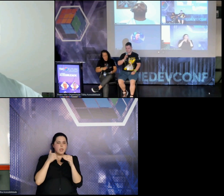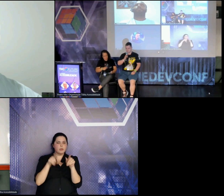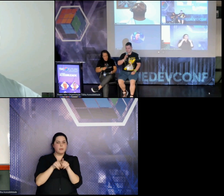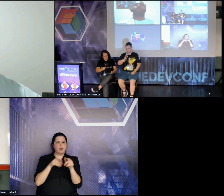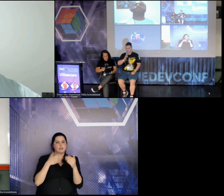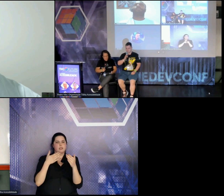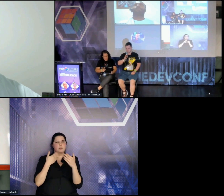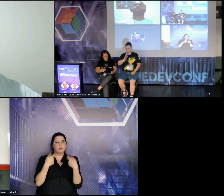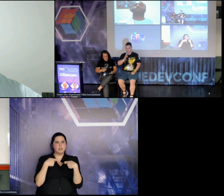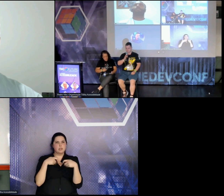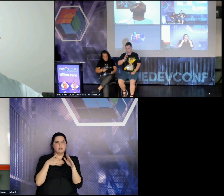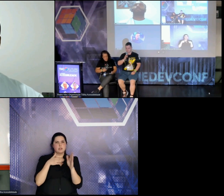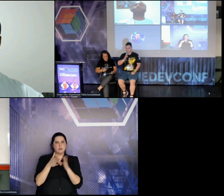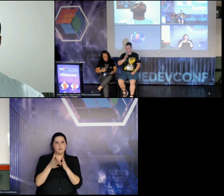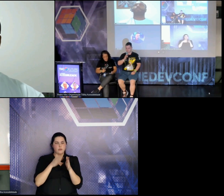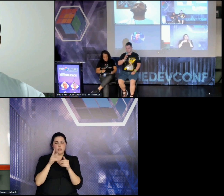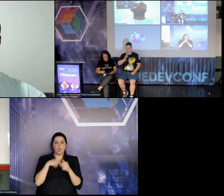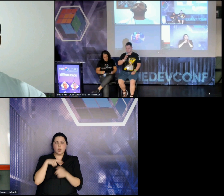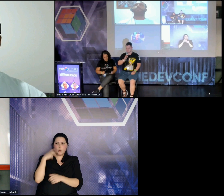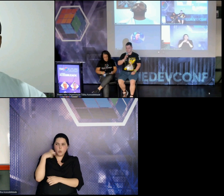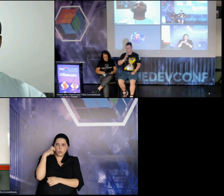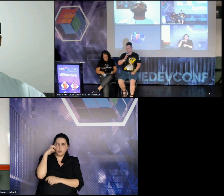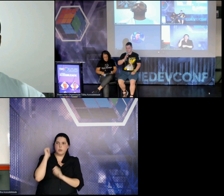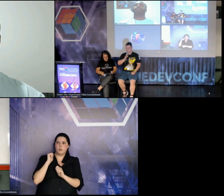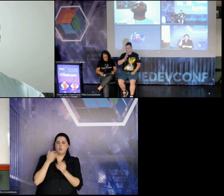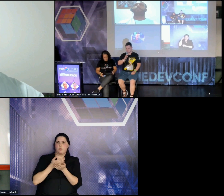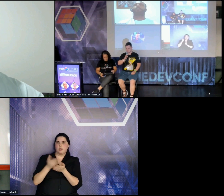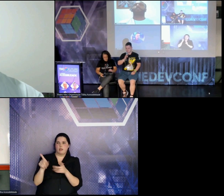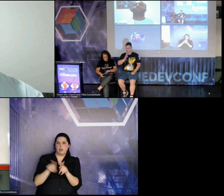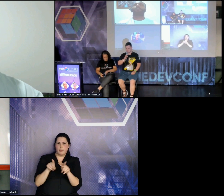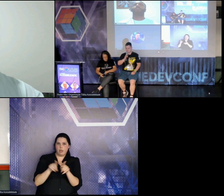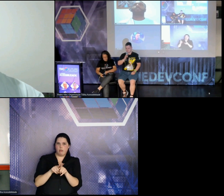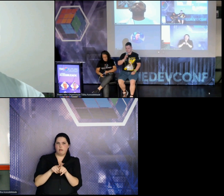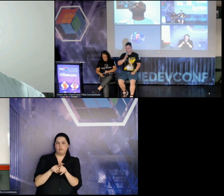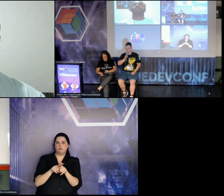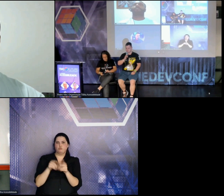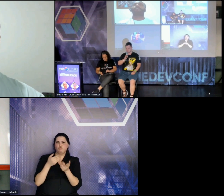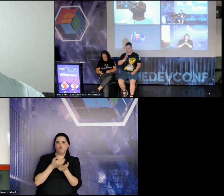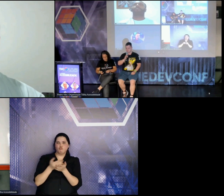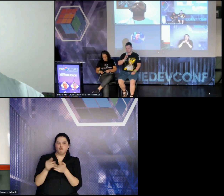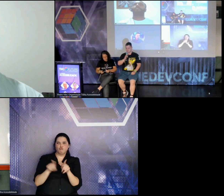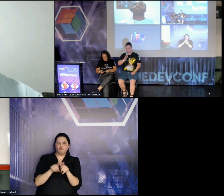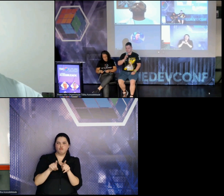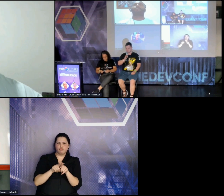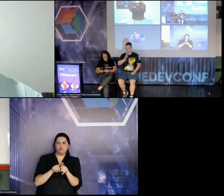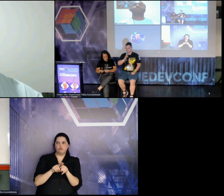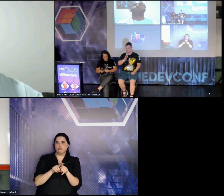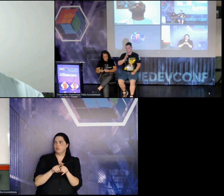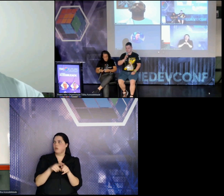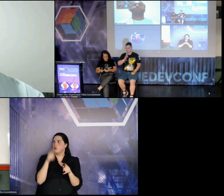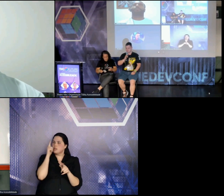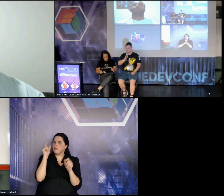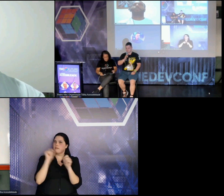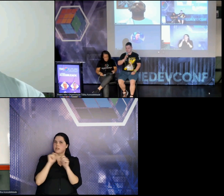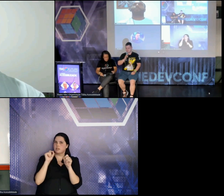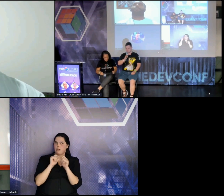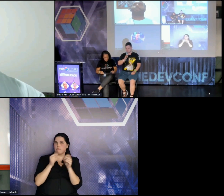Então, tem muita cultura que pode se nascer ali no início mesmo, né? Que a gente consegue